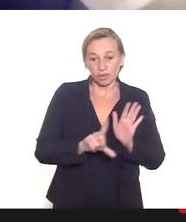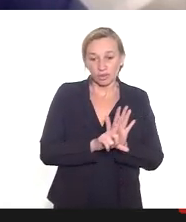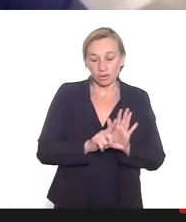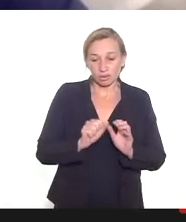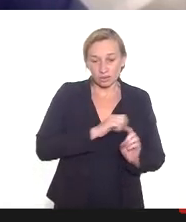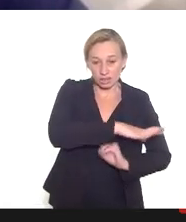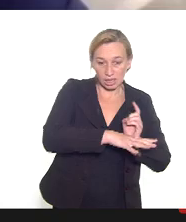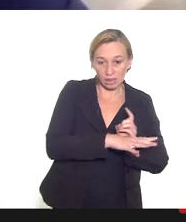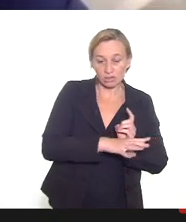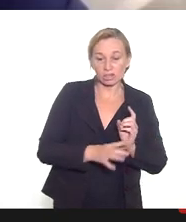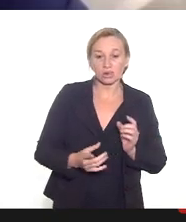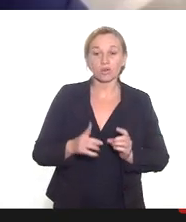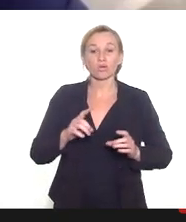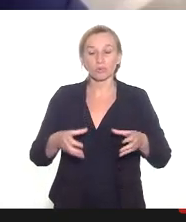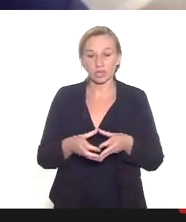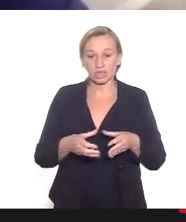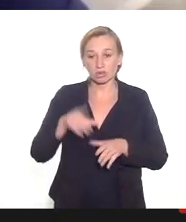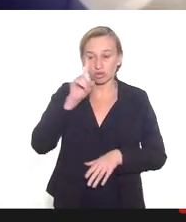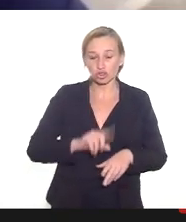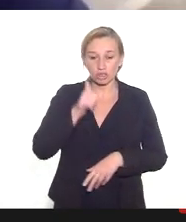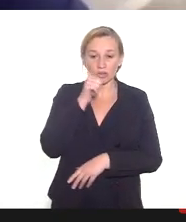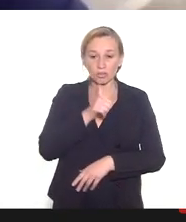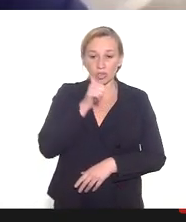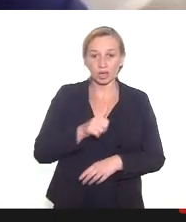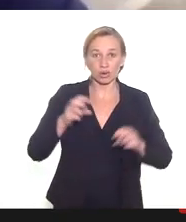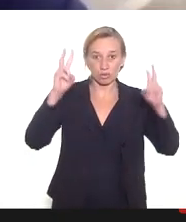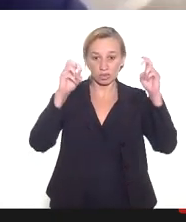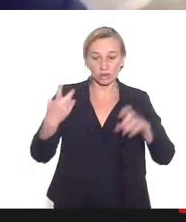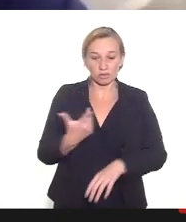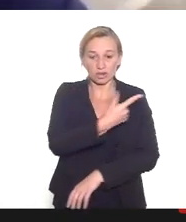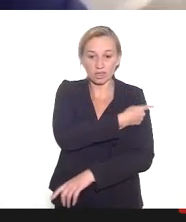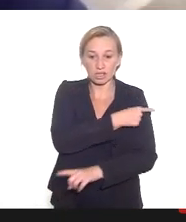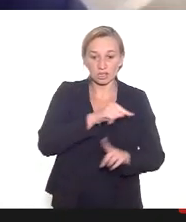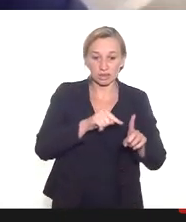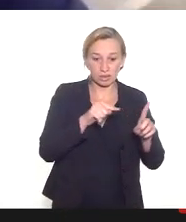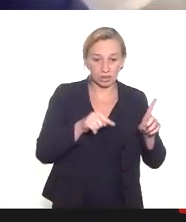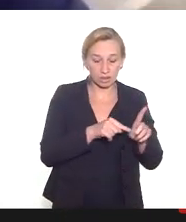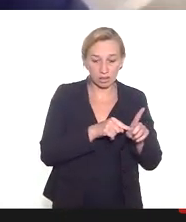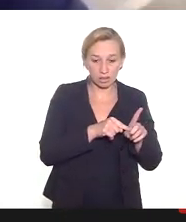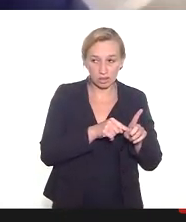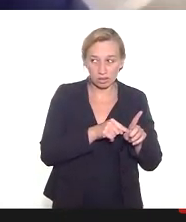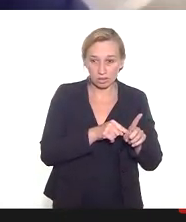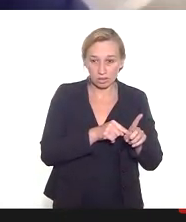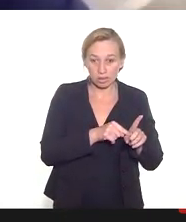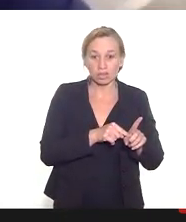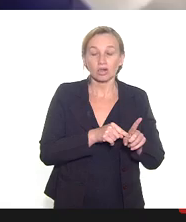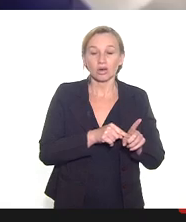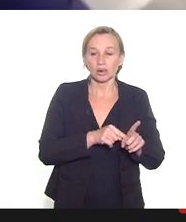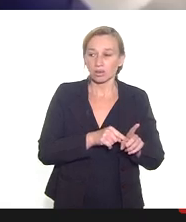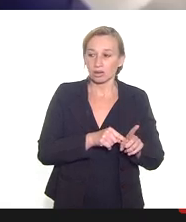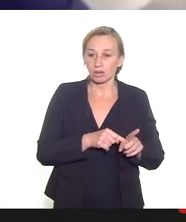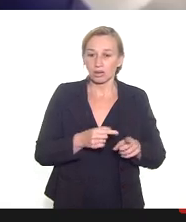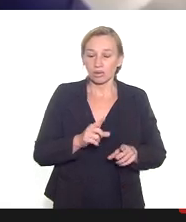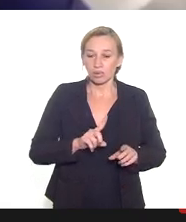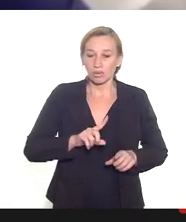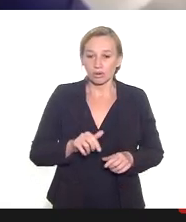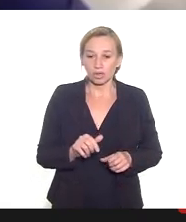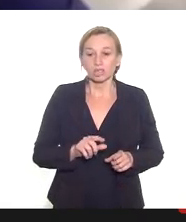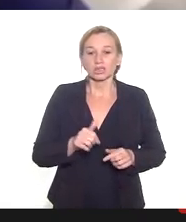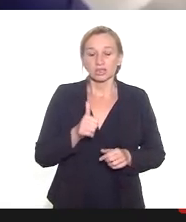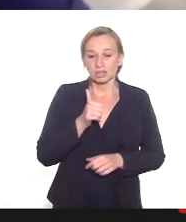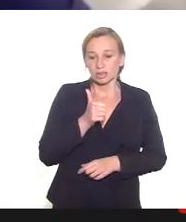comissão dos direitos da mulher com o tema vacinação de gestantes e por peras contra o vídeo 19